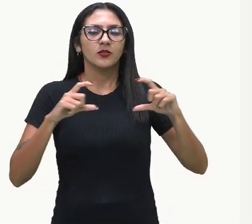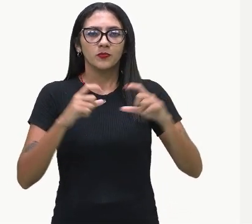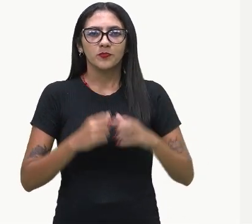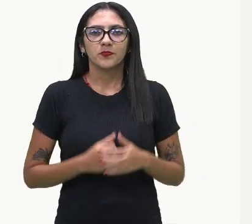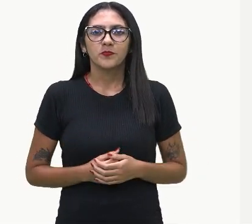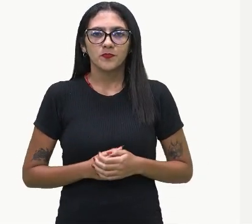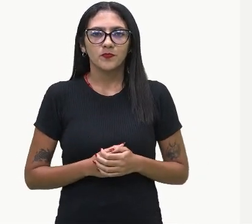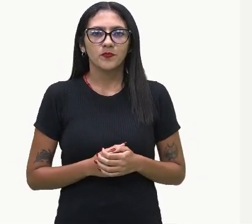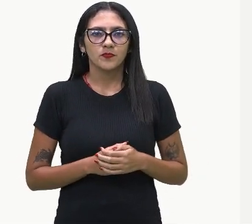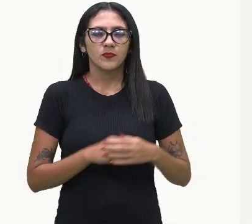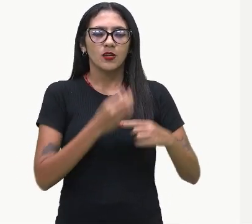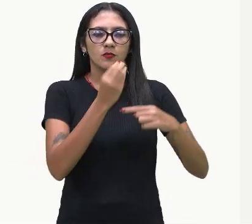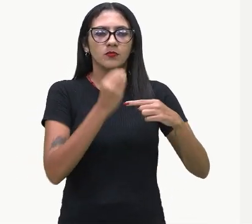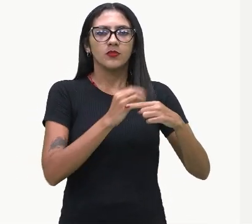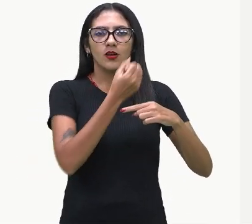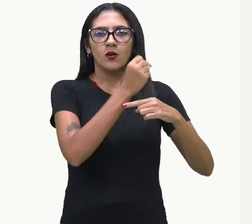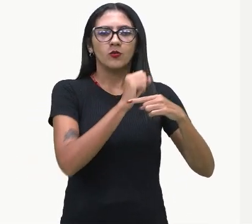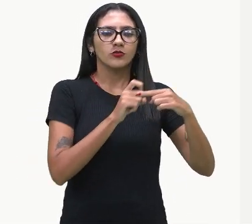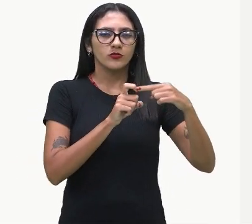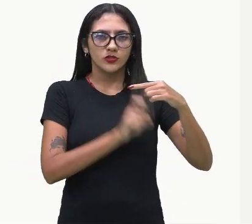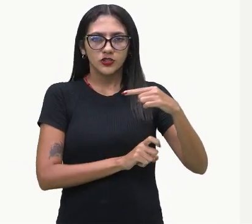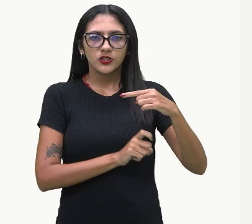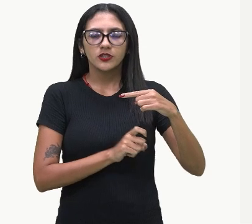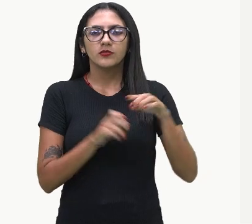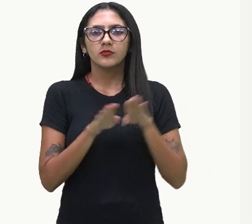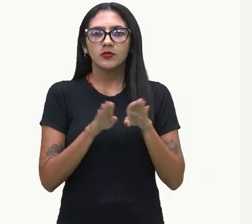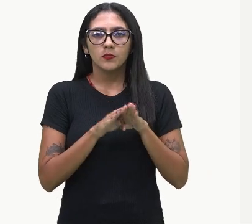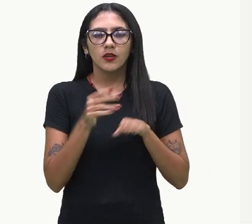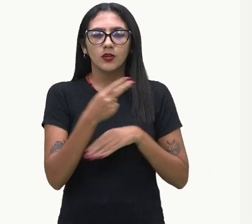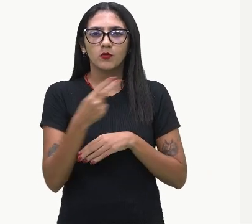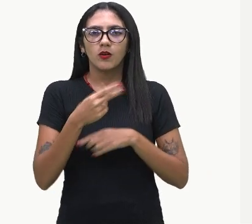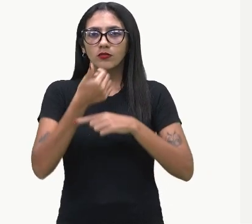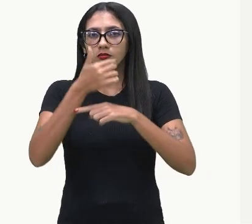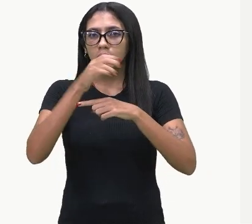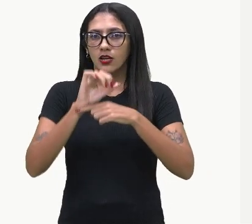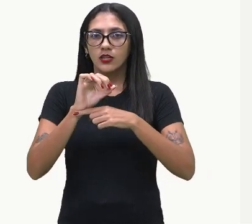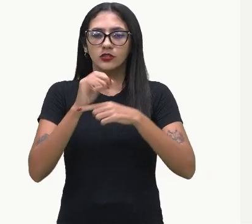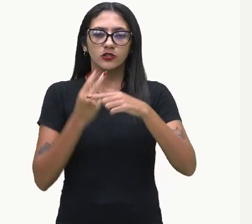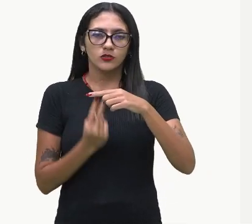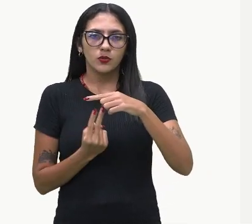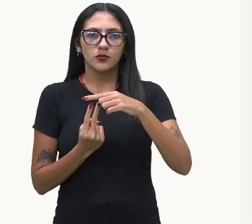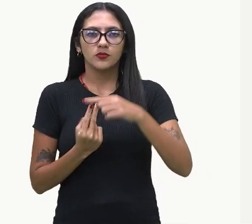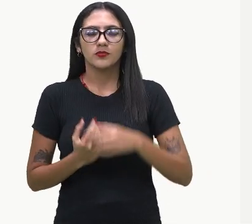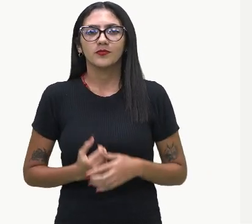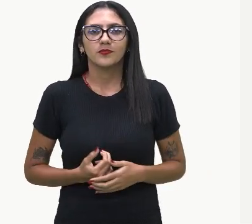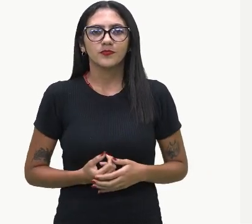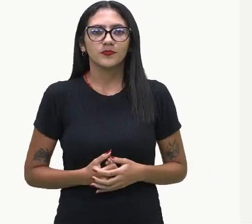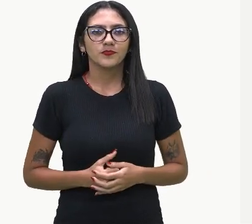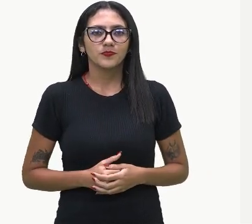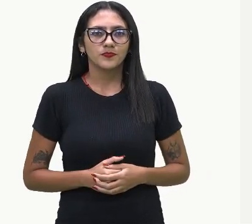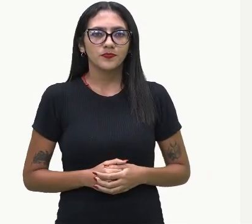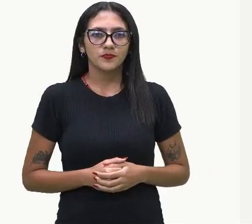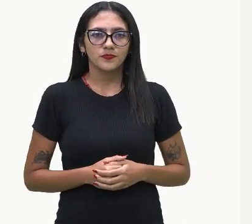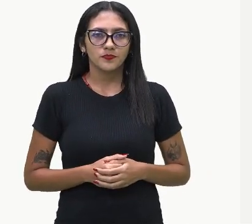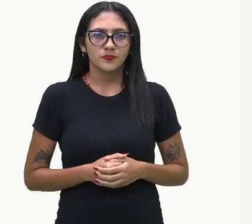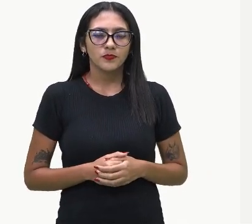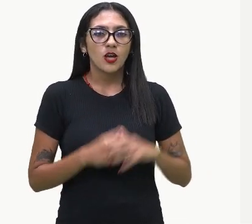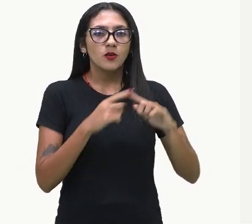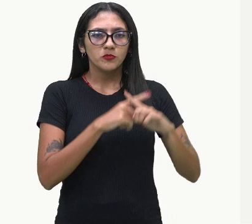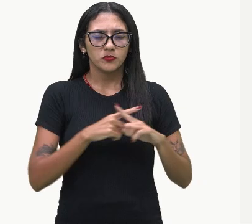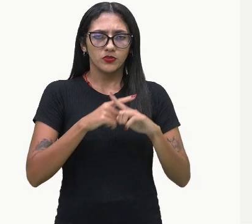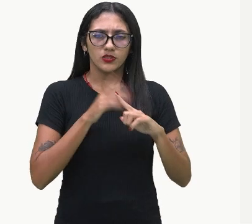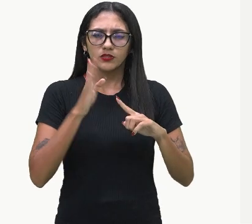para x, né, assim como 10 está para 2. Fazendo a multiplicação que a